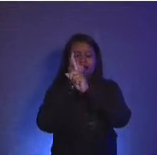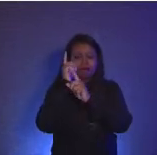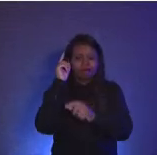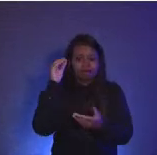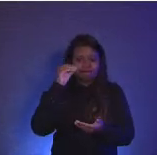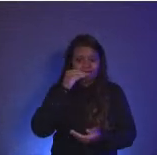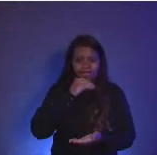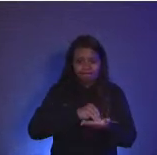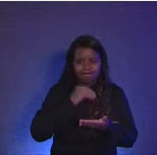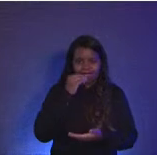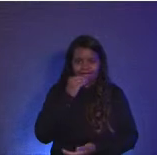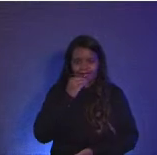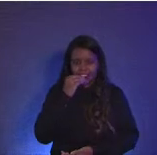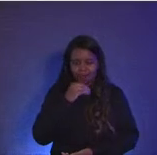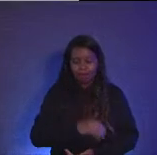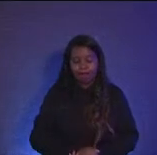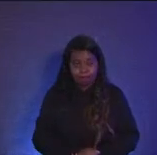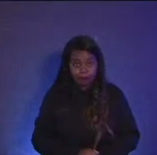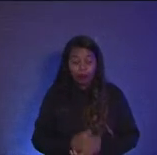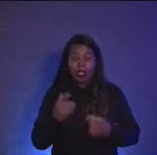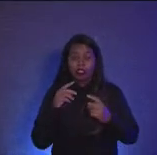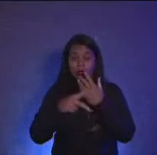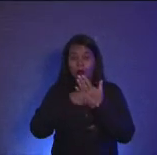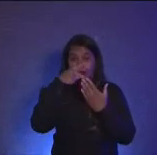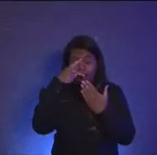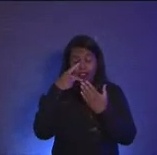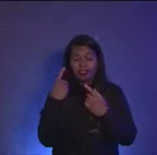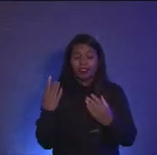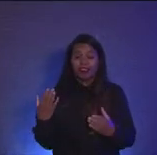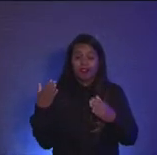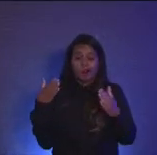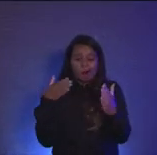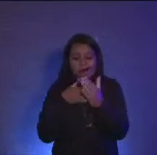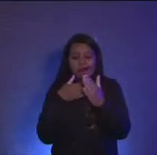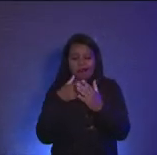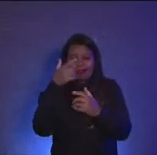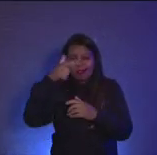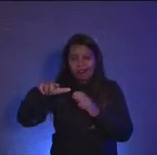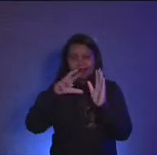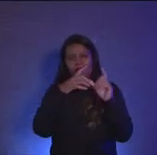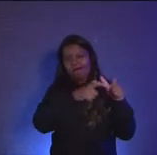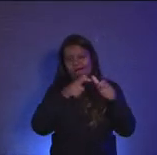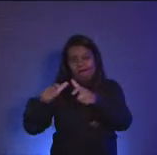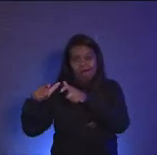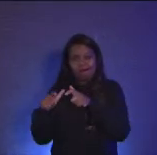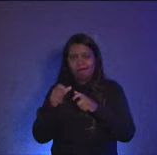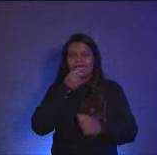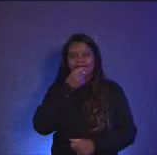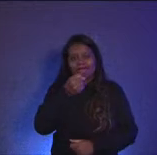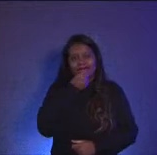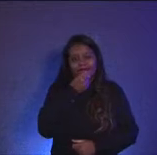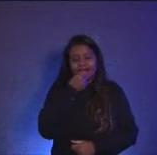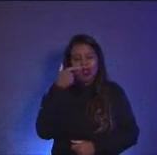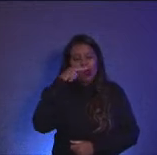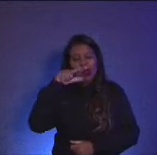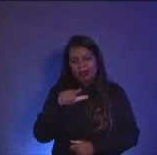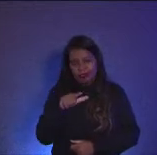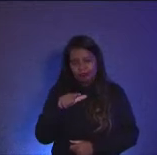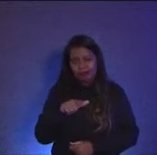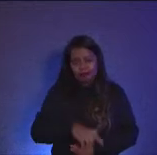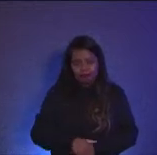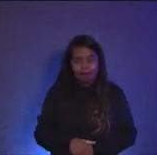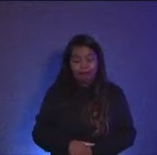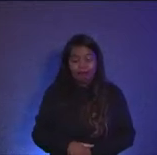que foi muito legal desse projeto foi que a gente conseguiu ter impacto em outras redações também. Graças ao apoio de um edital, do Jogo